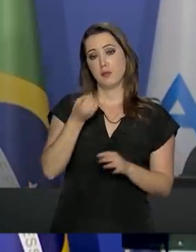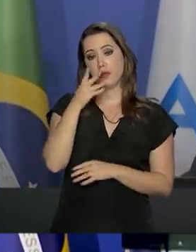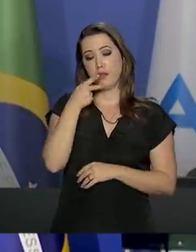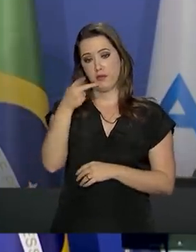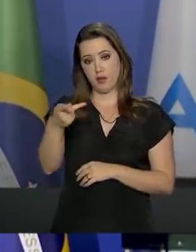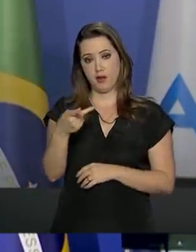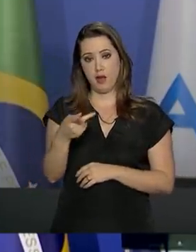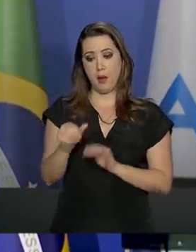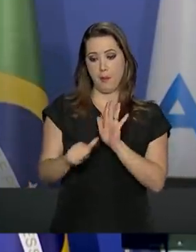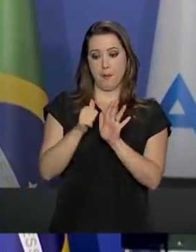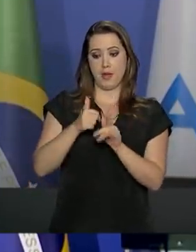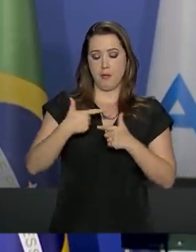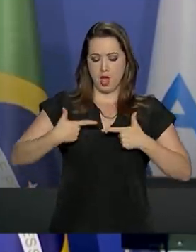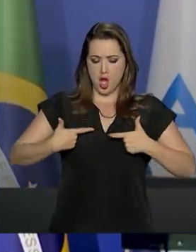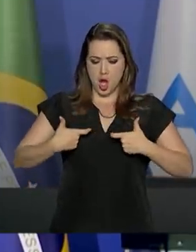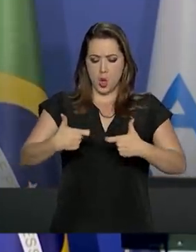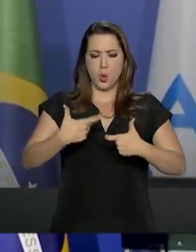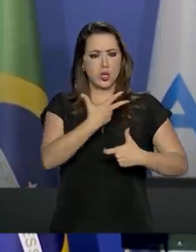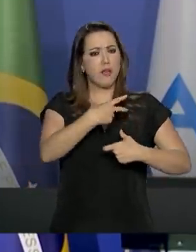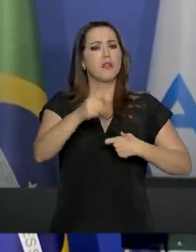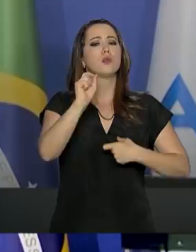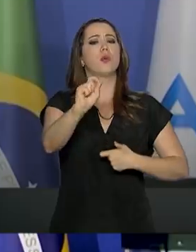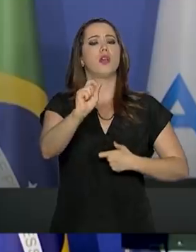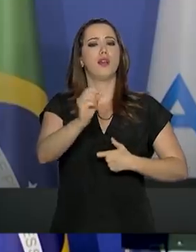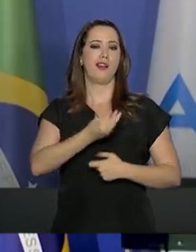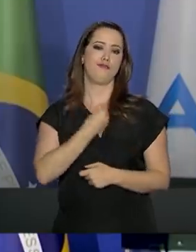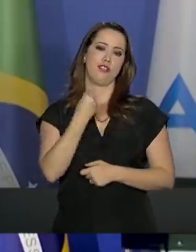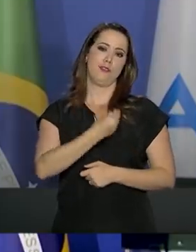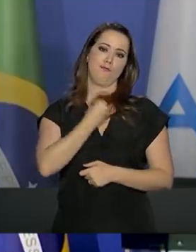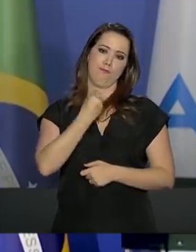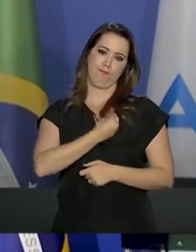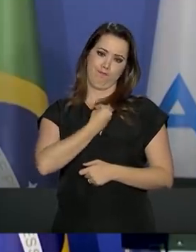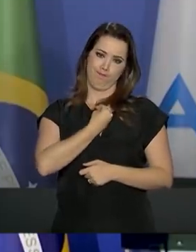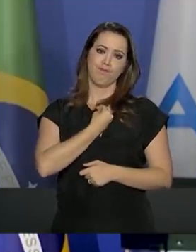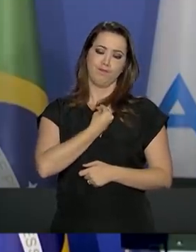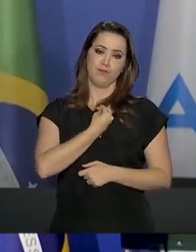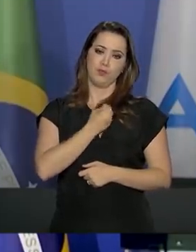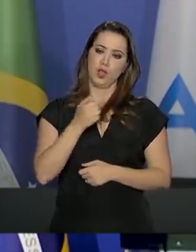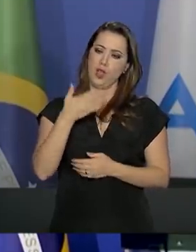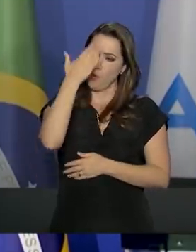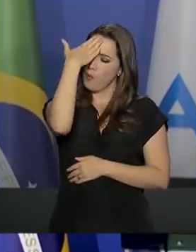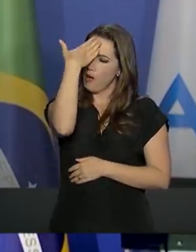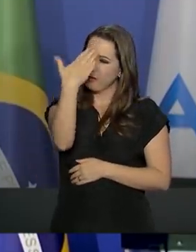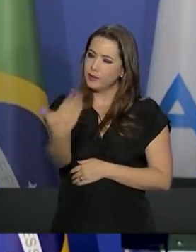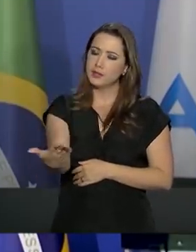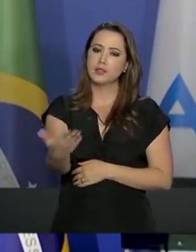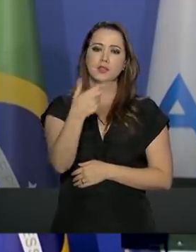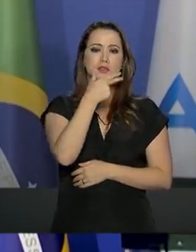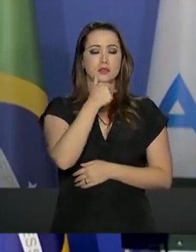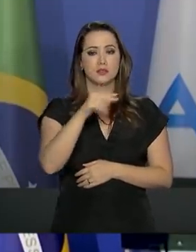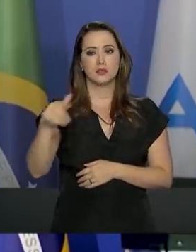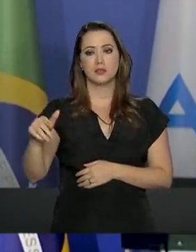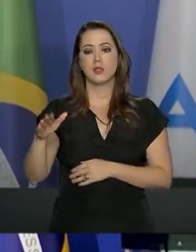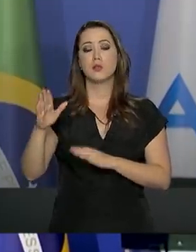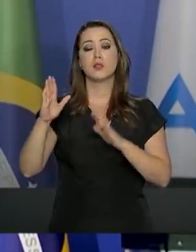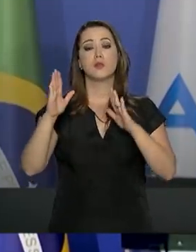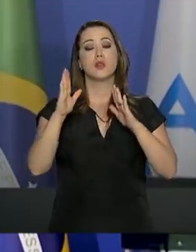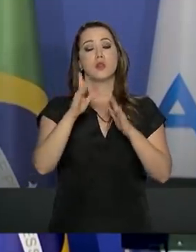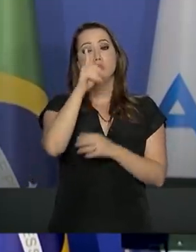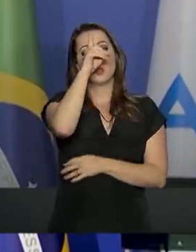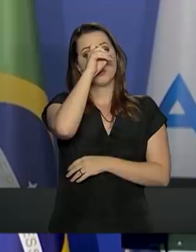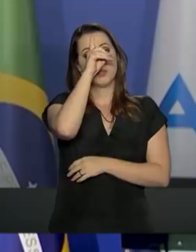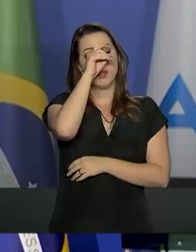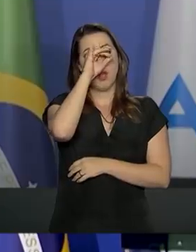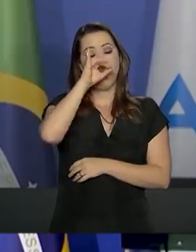uma luta pela vida. No, the first victory was a fight for life. Eu agradeço aos nossos irmãos, não só da Santa Casa de Juiz de